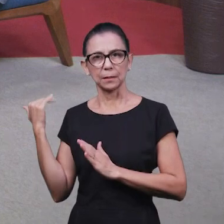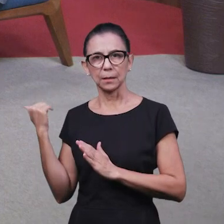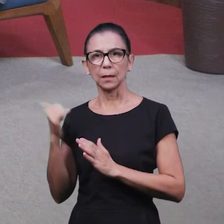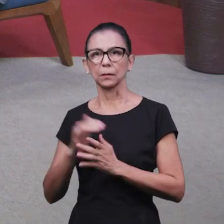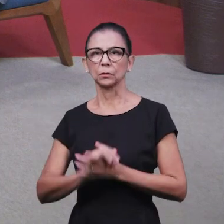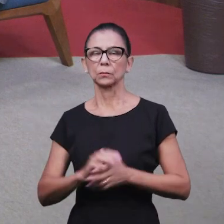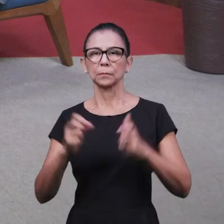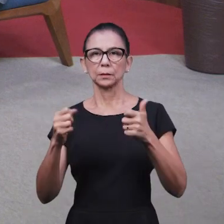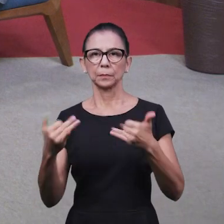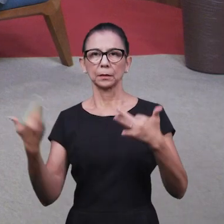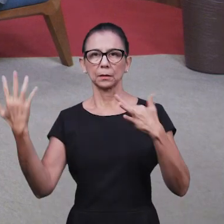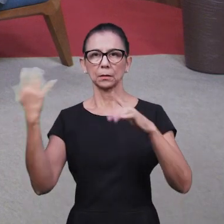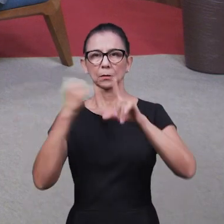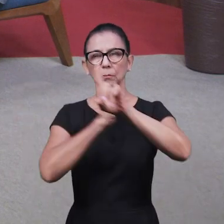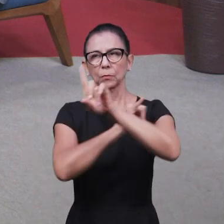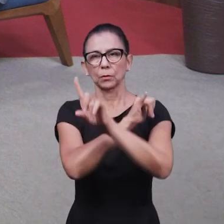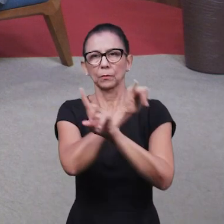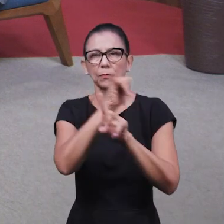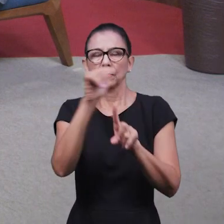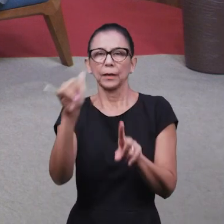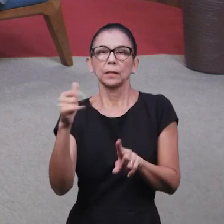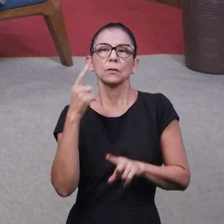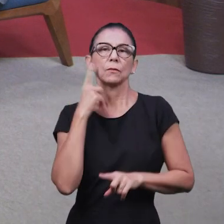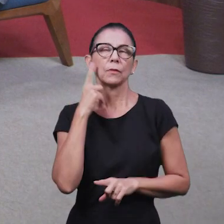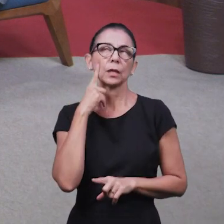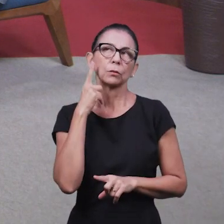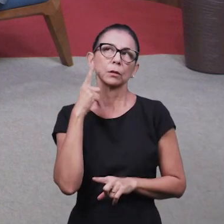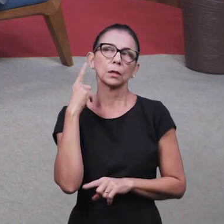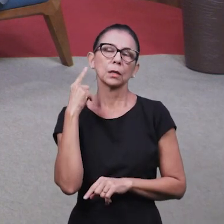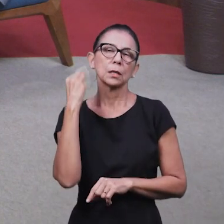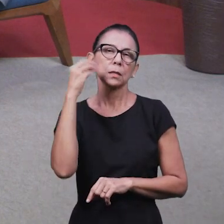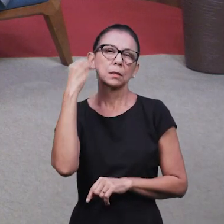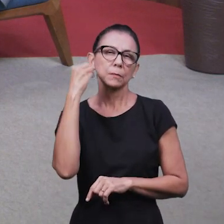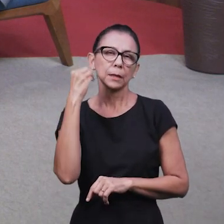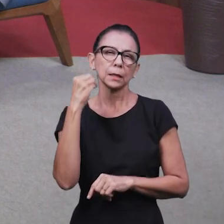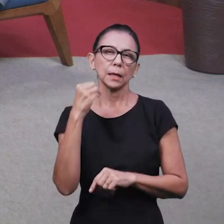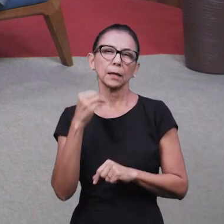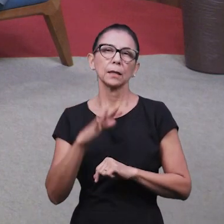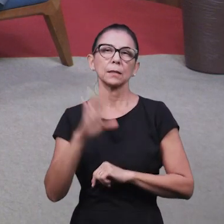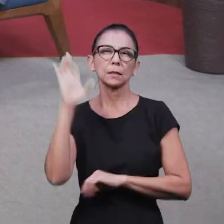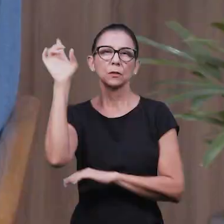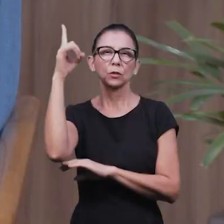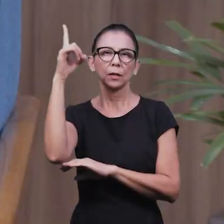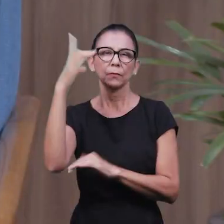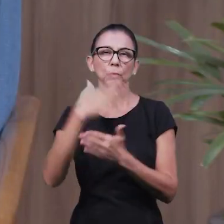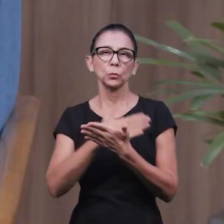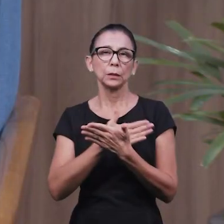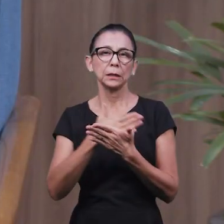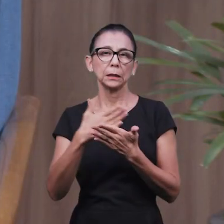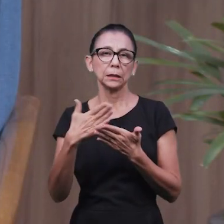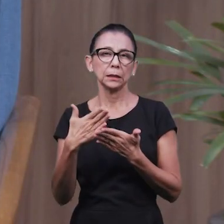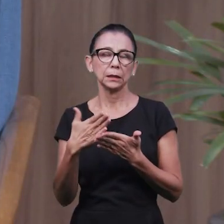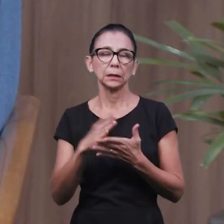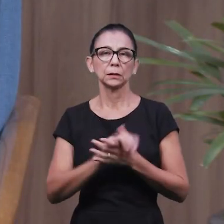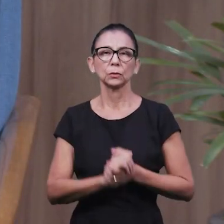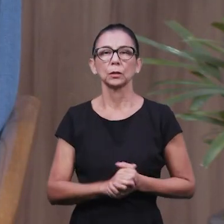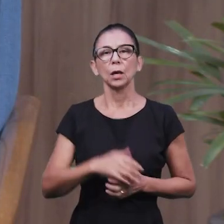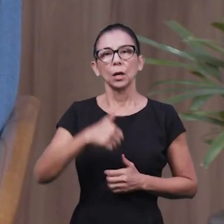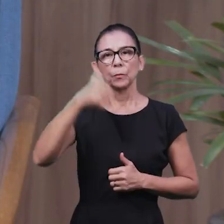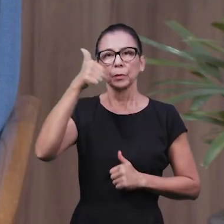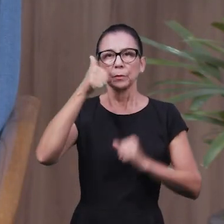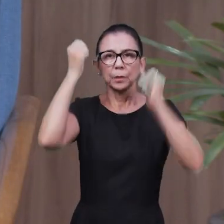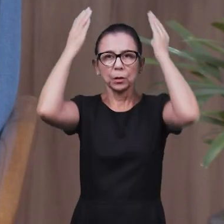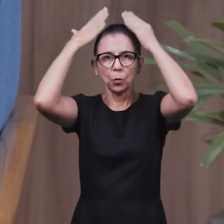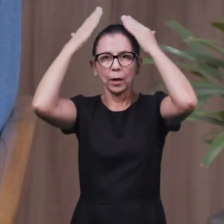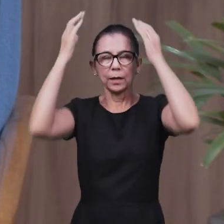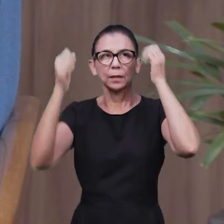profética a partir da experiência de Davi, naquele período do início dos reis de Israel, né? O primeiro rei, o rei Saul,